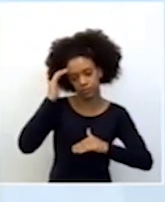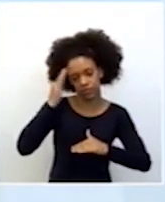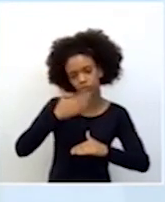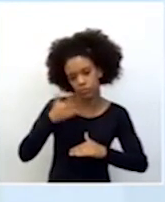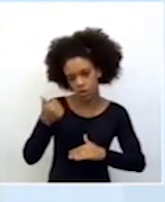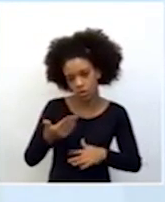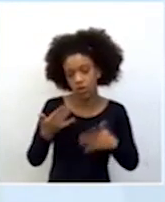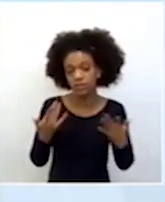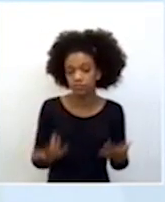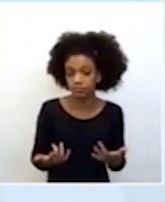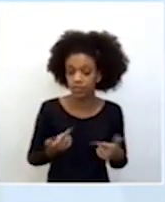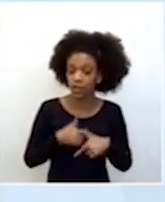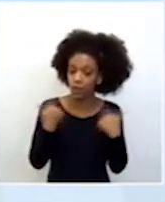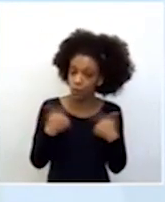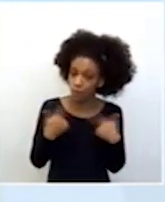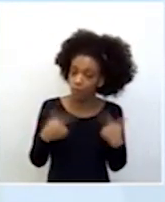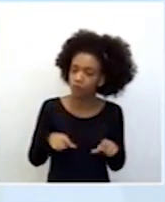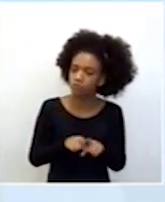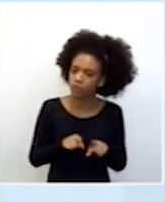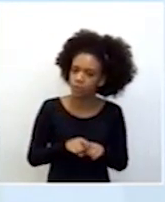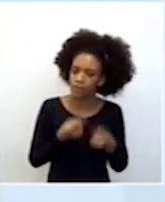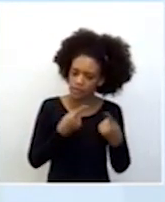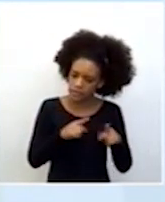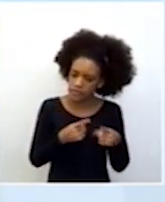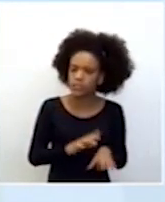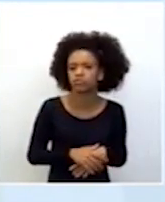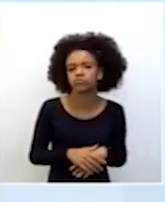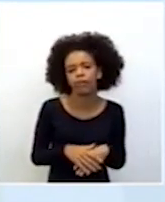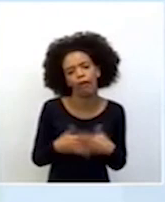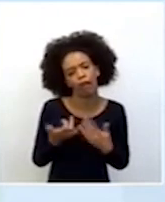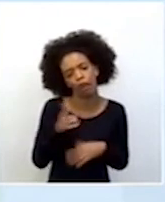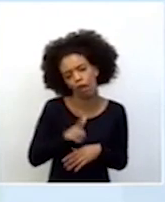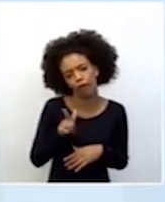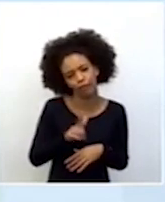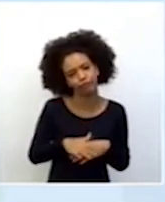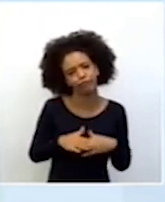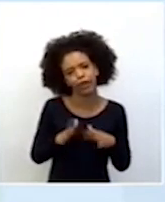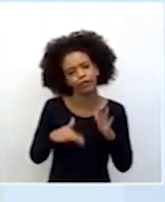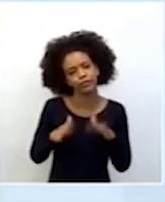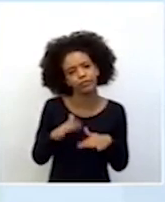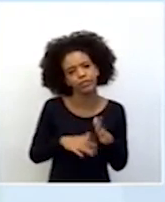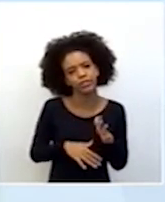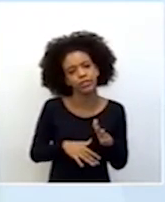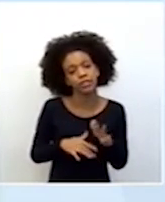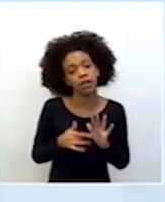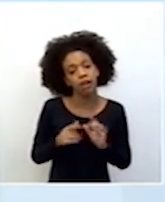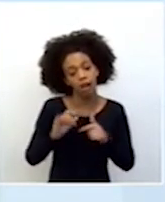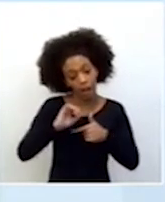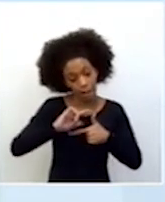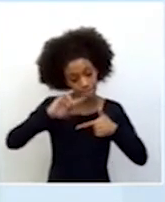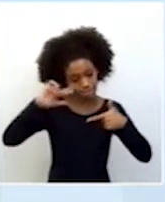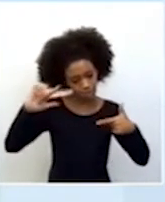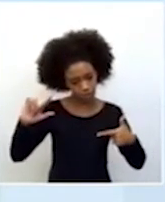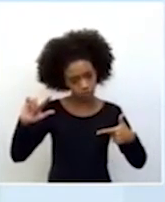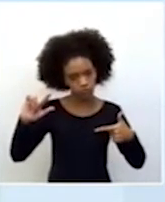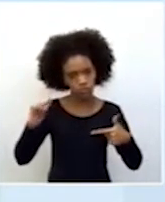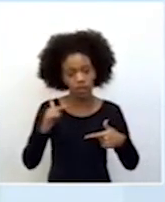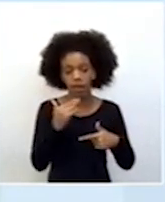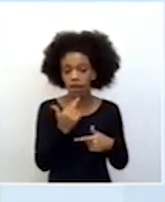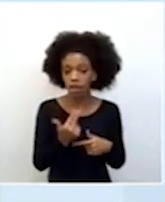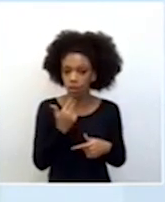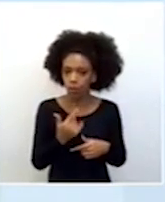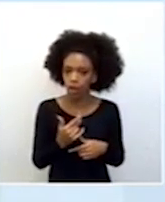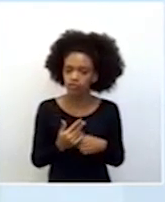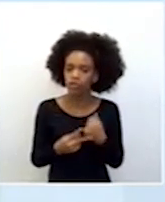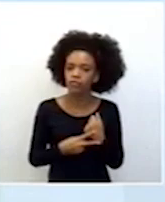que o chargista pretende passar. É claro que, na maioria das vezes, as imagens se aliam à linguagem